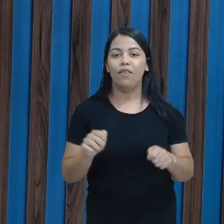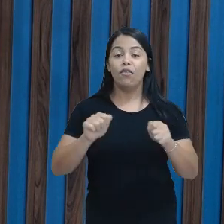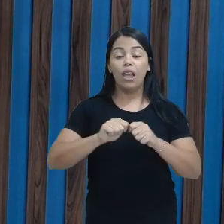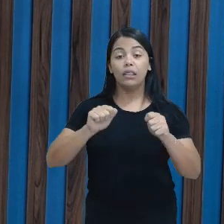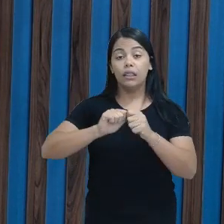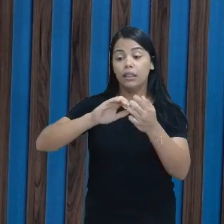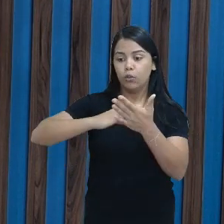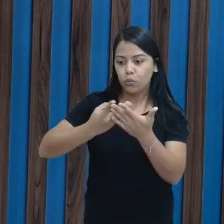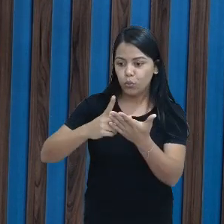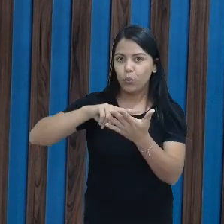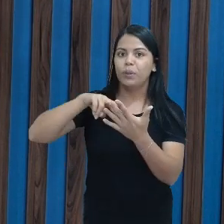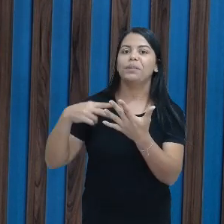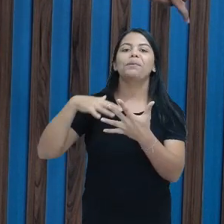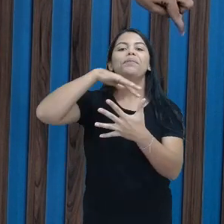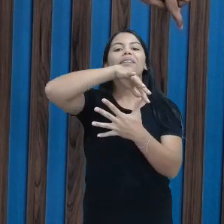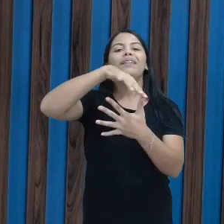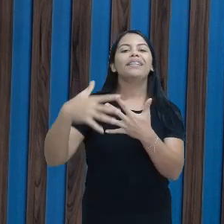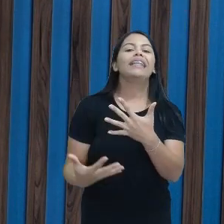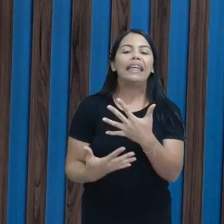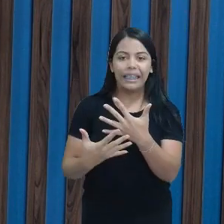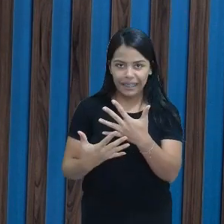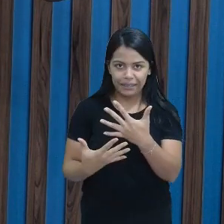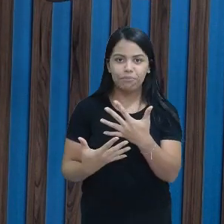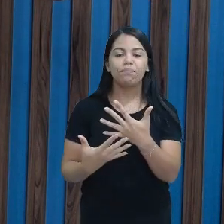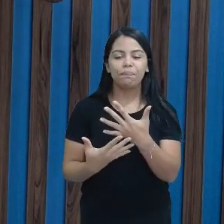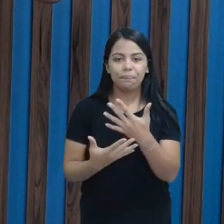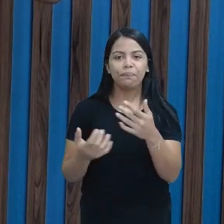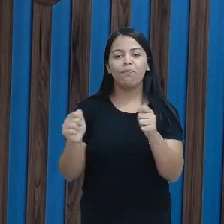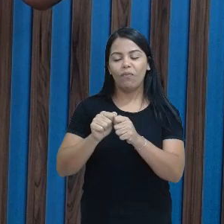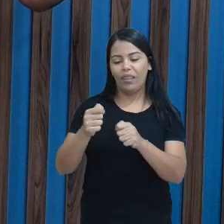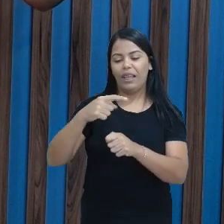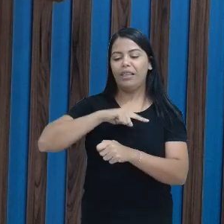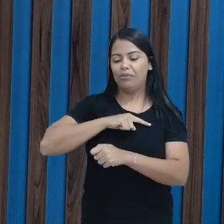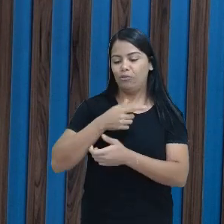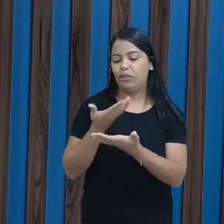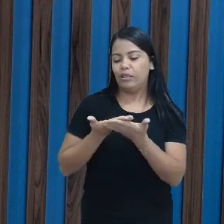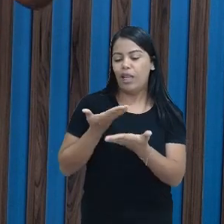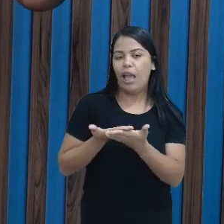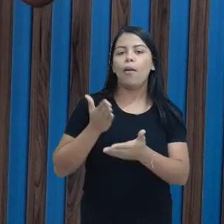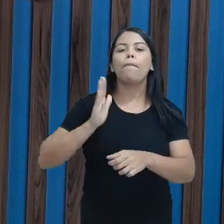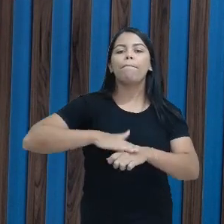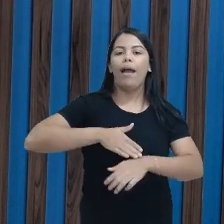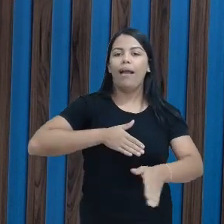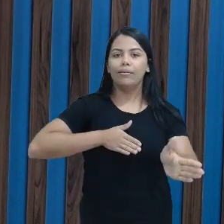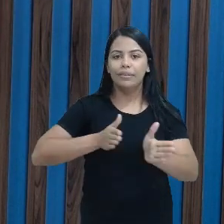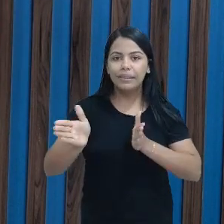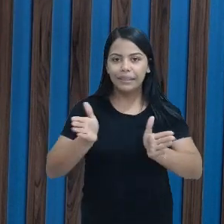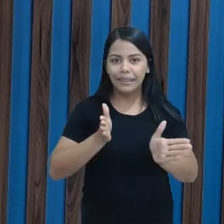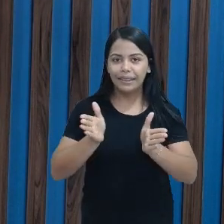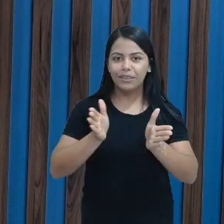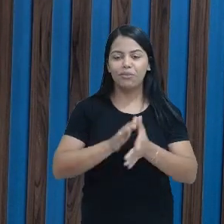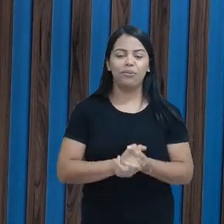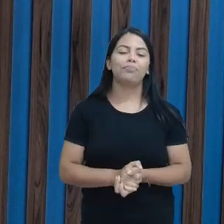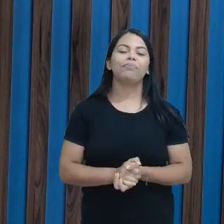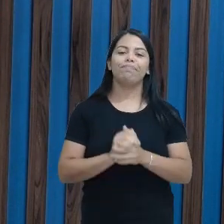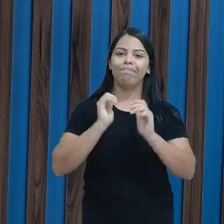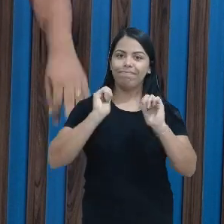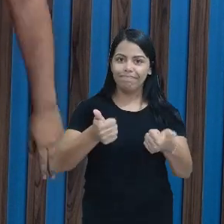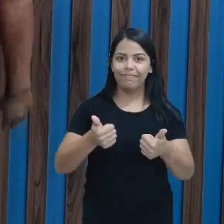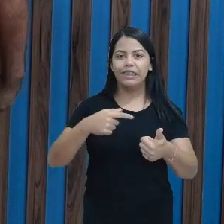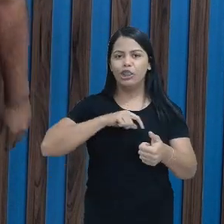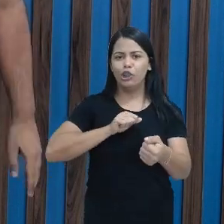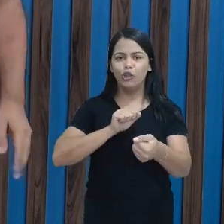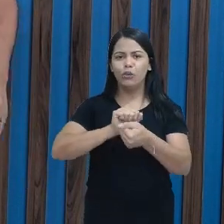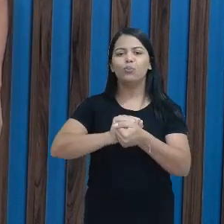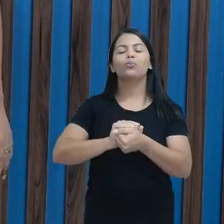fazendo a interpretação de Libras, deixando a nossa aula mais acessível. Estamos